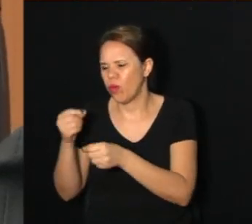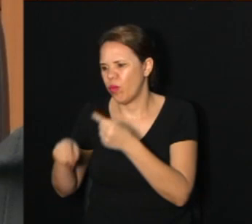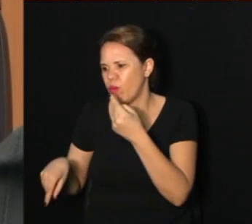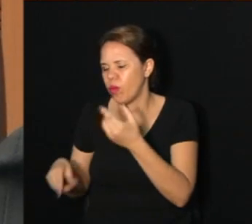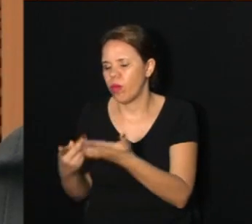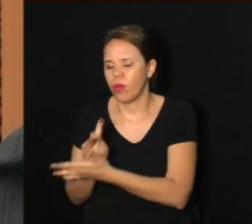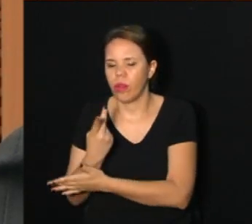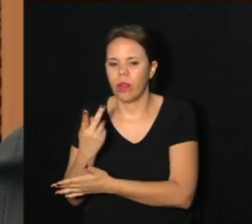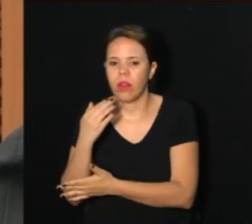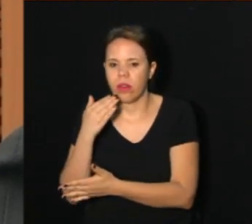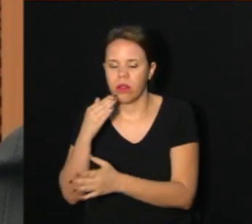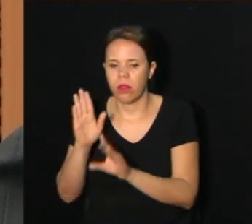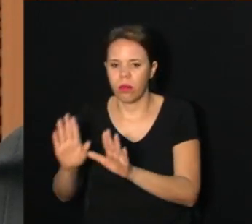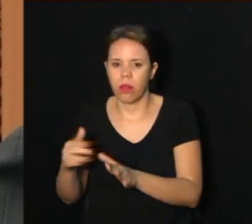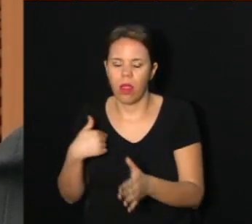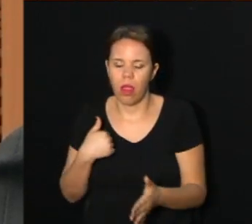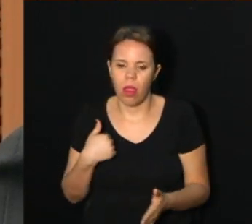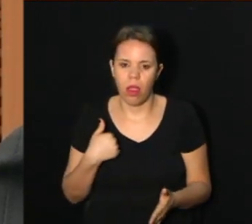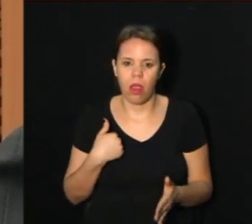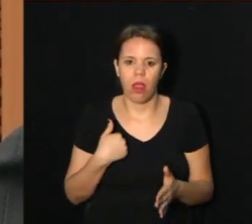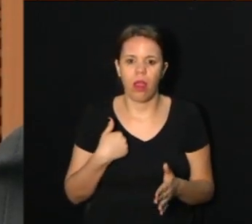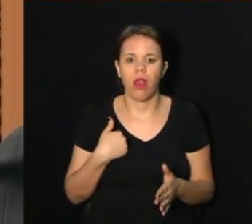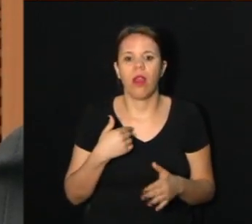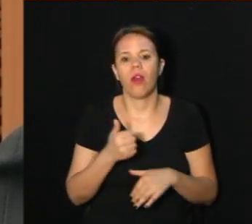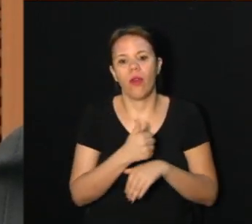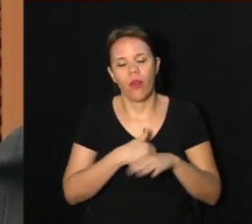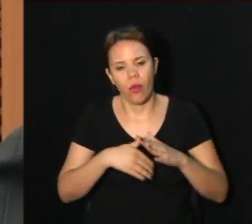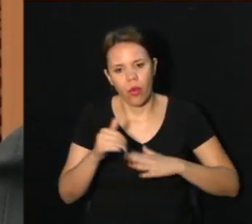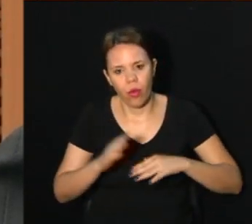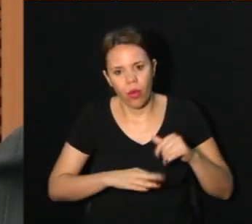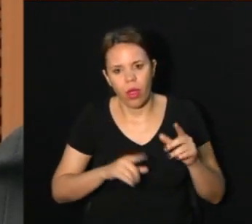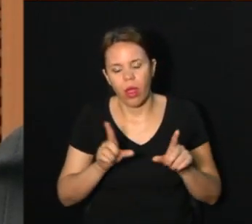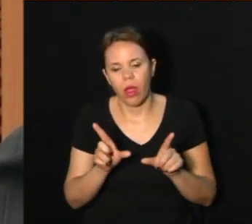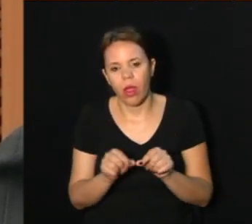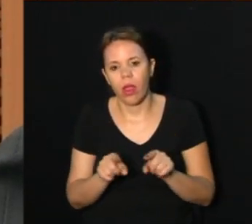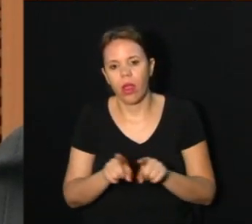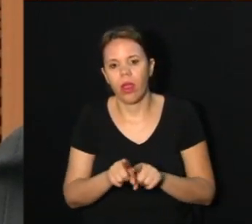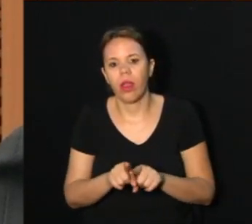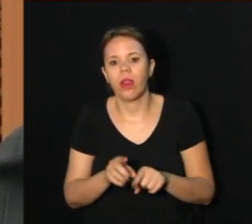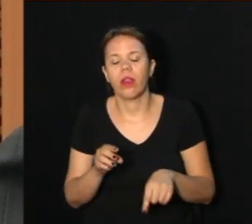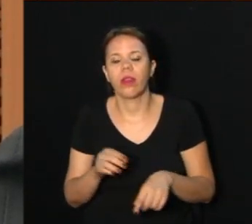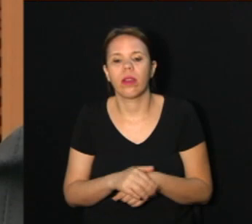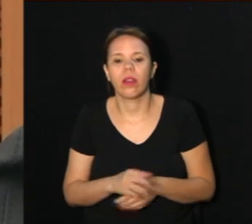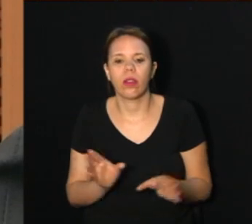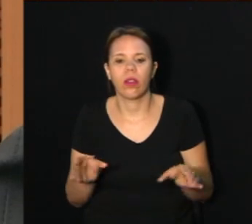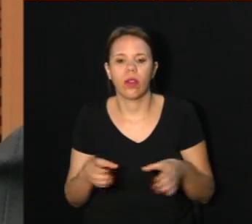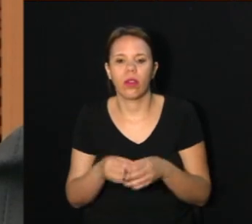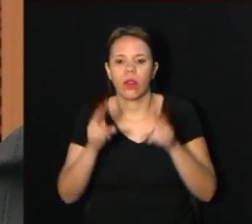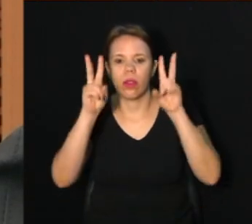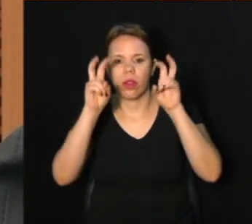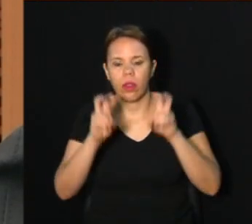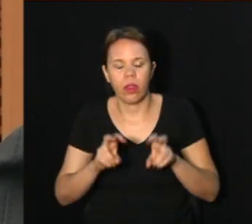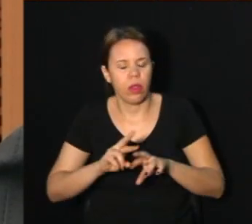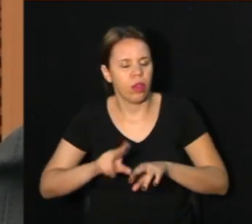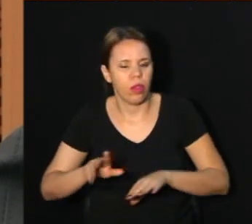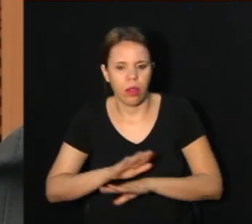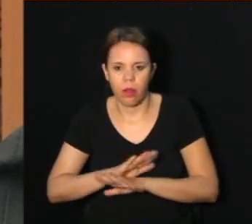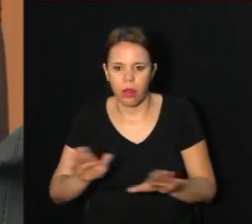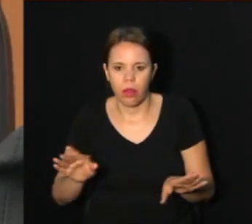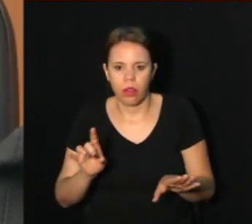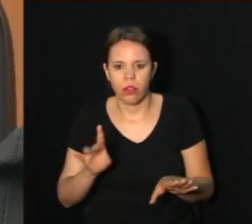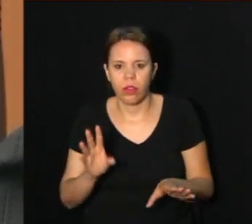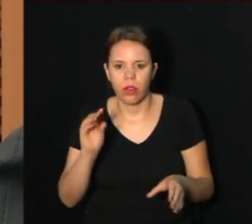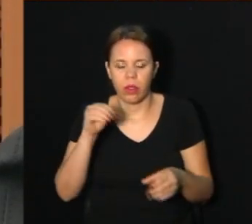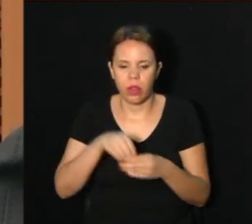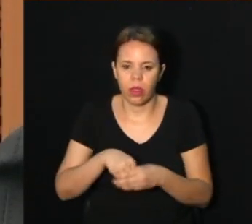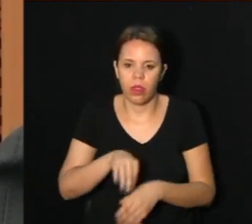de procuradores, que, insisto, no projeto ela é reduzida, passa a ser agrupado em temas, e não mais em consultoria interna